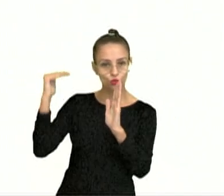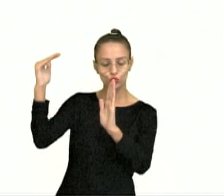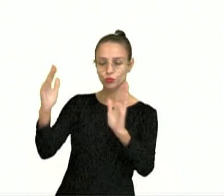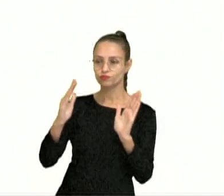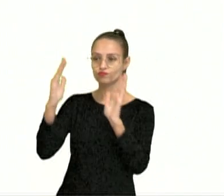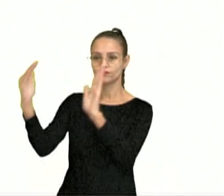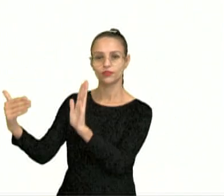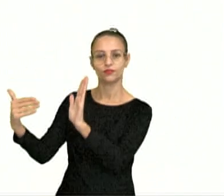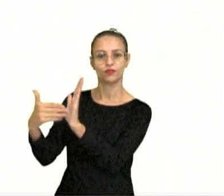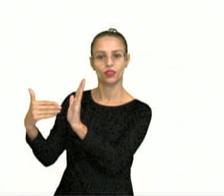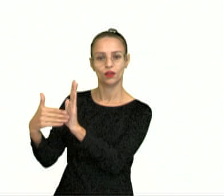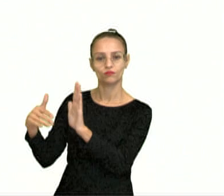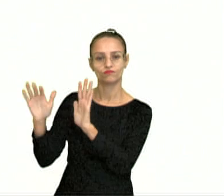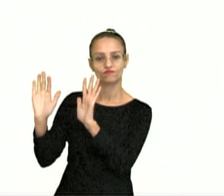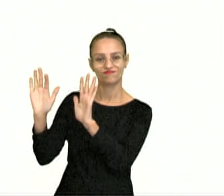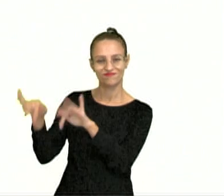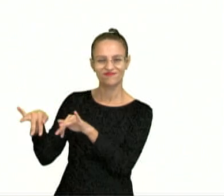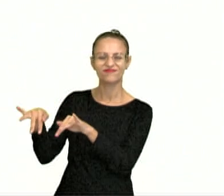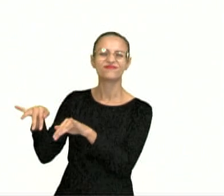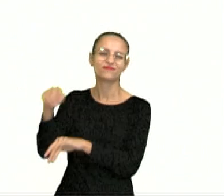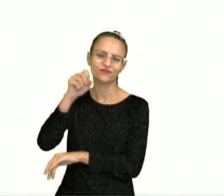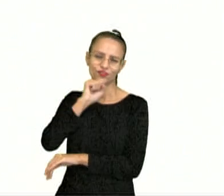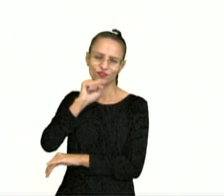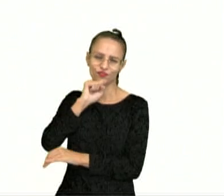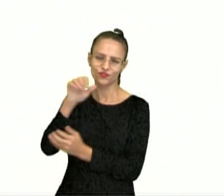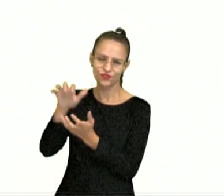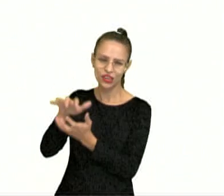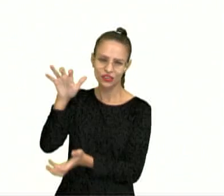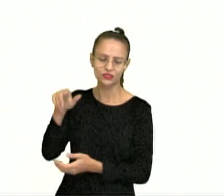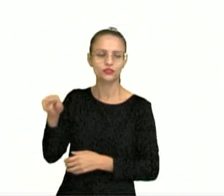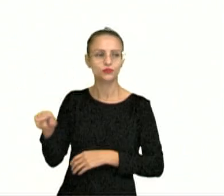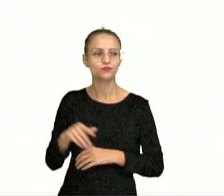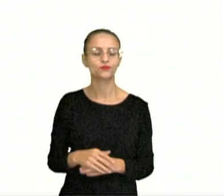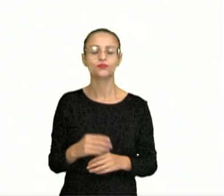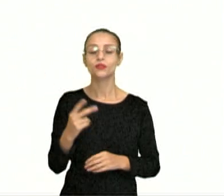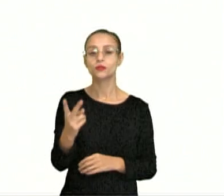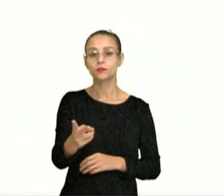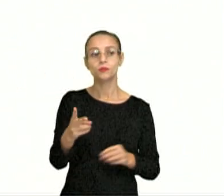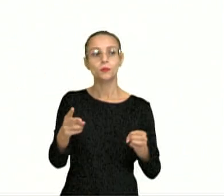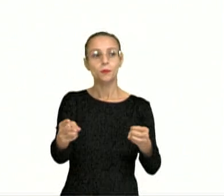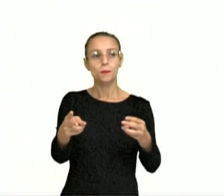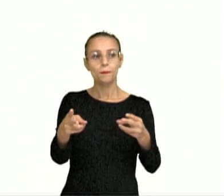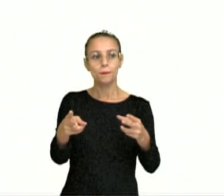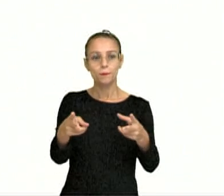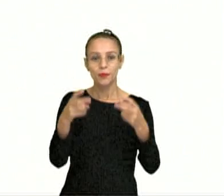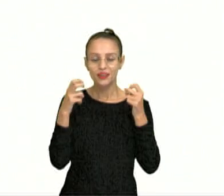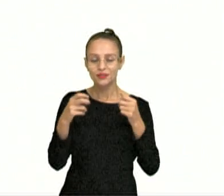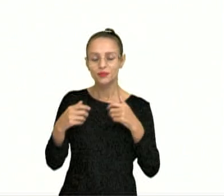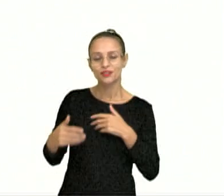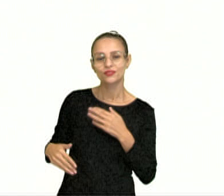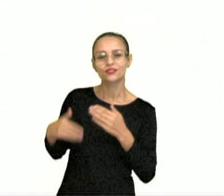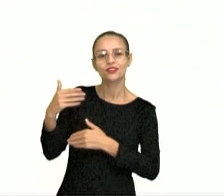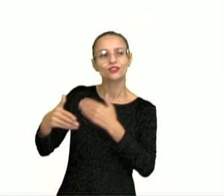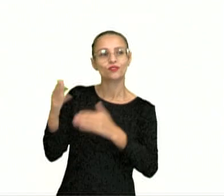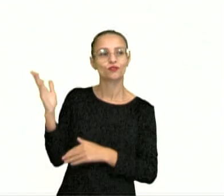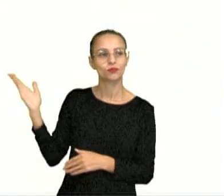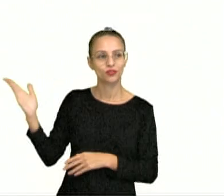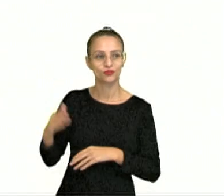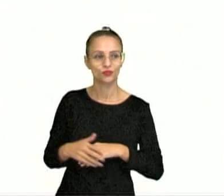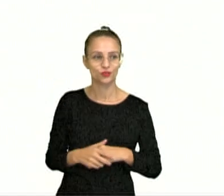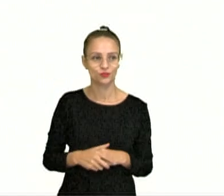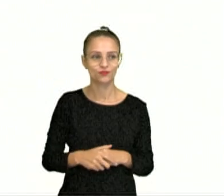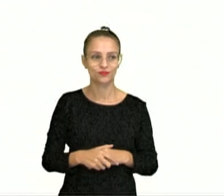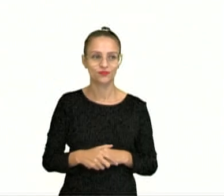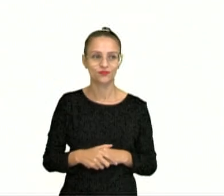na velhice. Então, reparem essa imagem que nós percebemos esse desenvolvimento, esse crescimento.